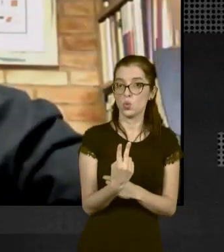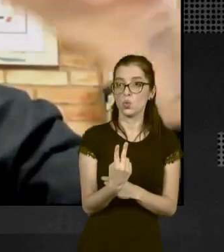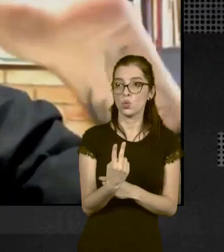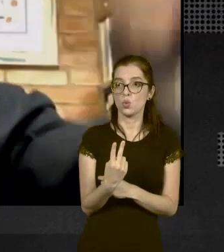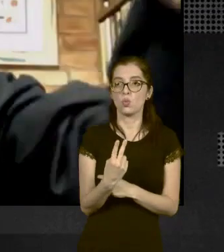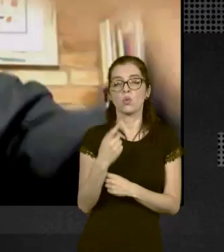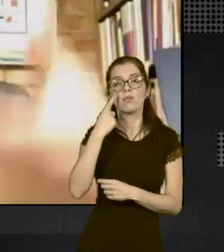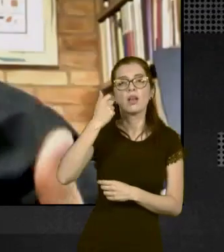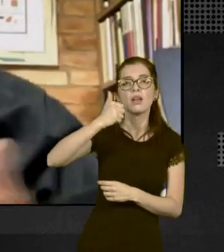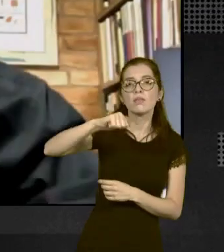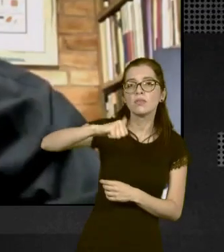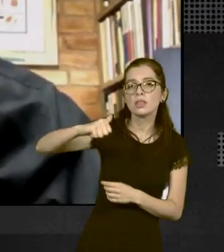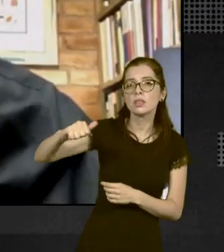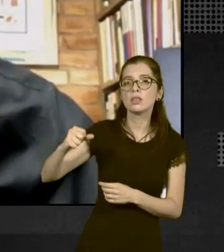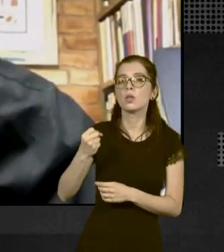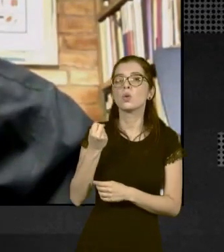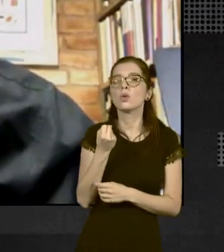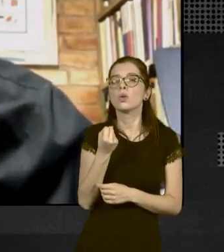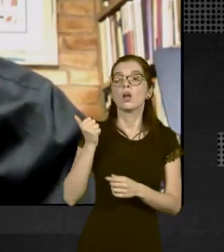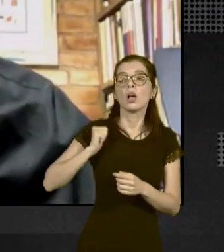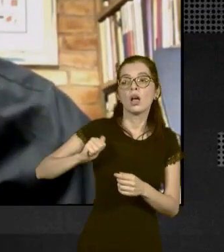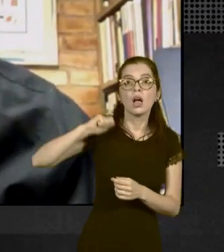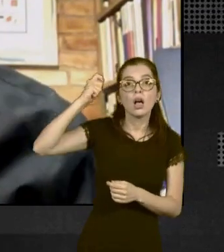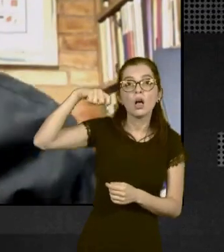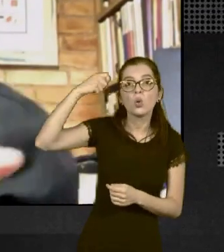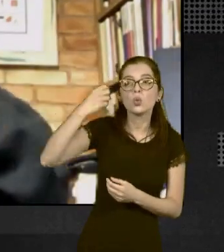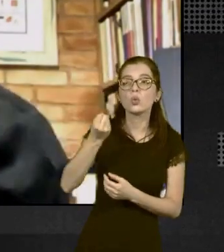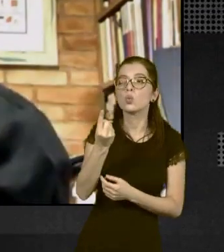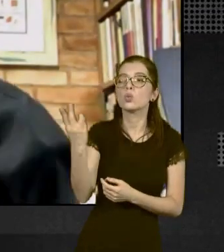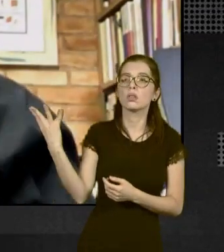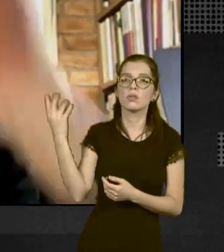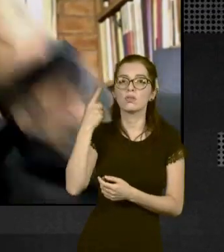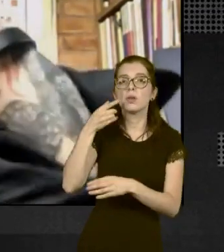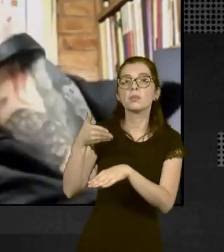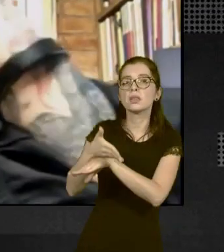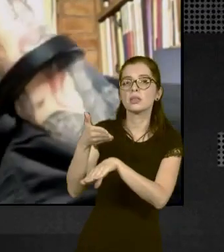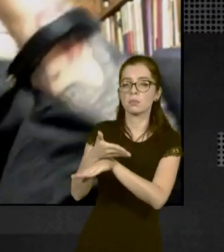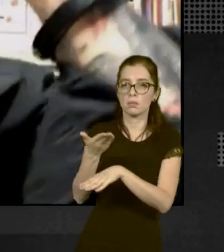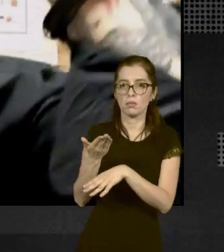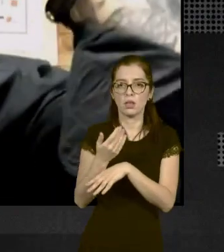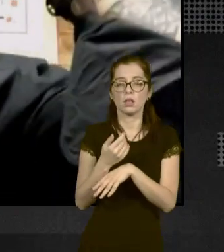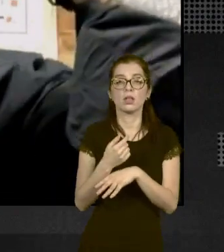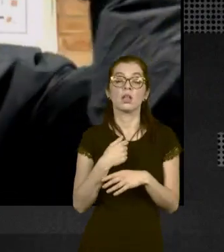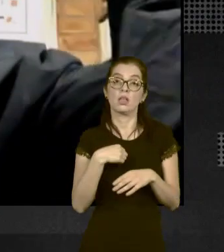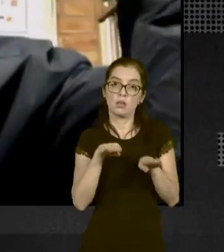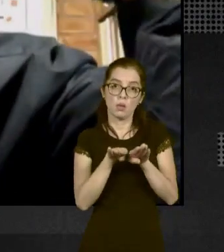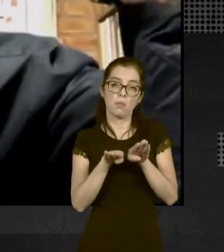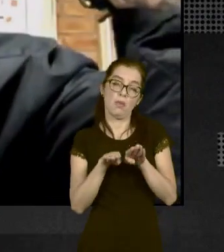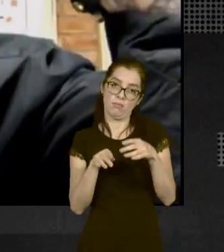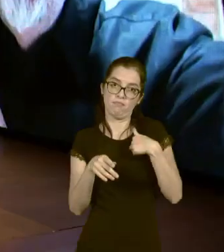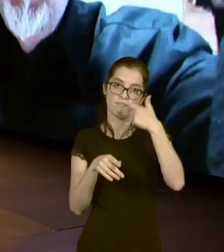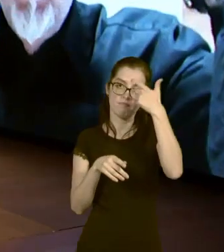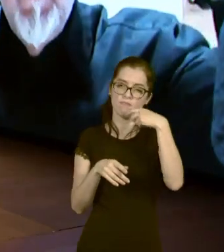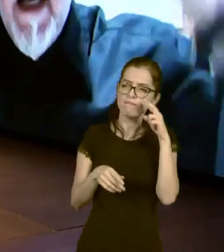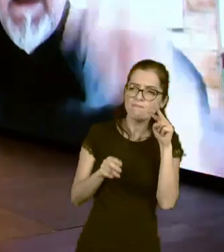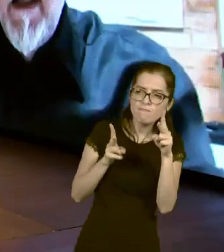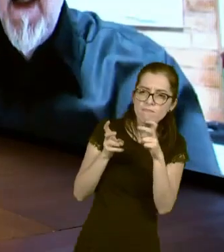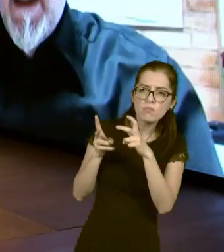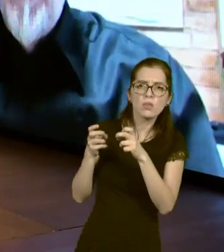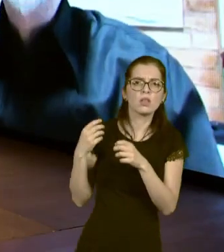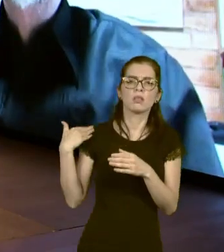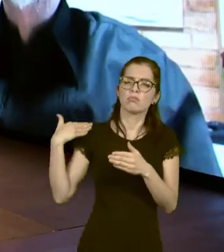numa arquibancada, assim, que ele ia então ele ia começar a fazer uma peça e eu ia começar a fazer outra. Tinham tido os